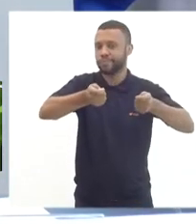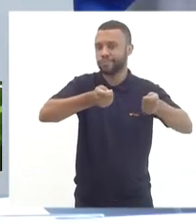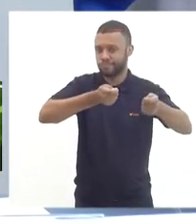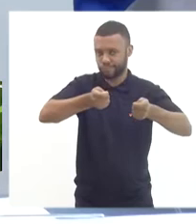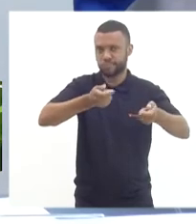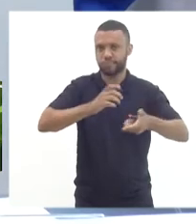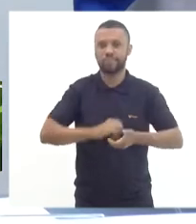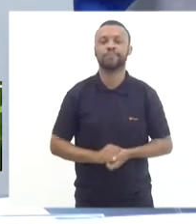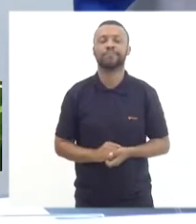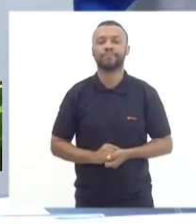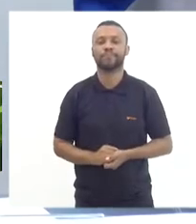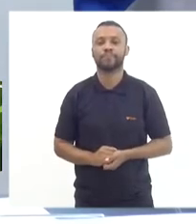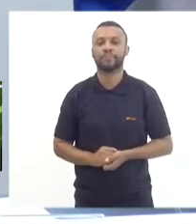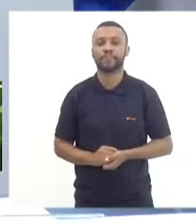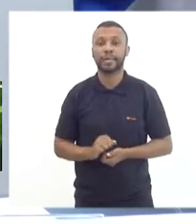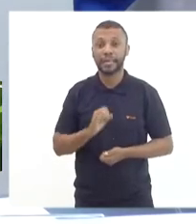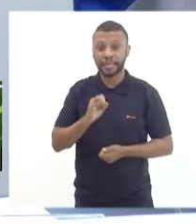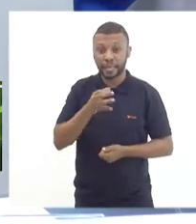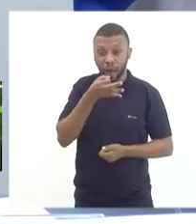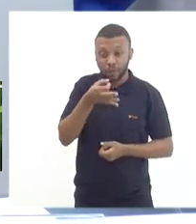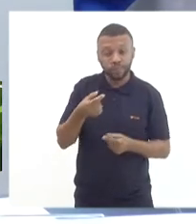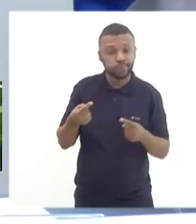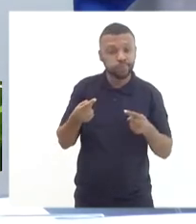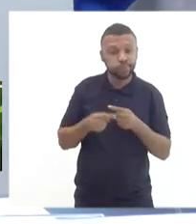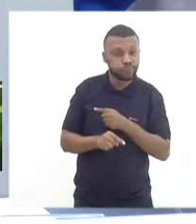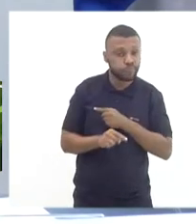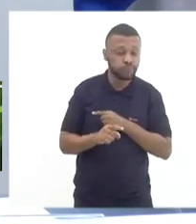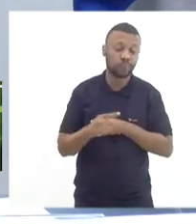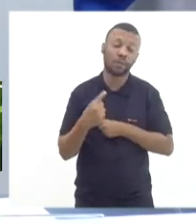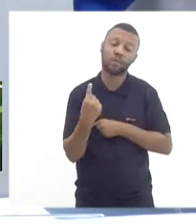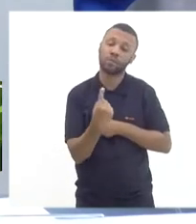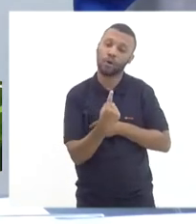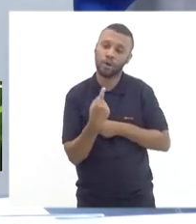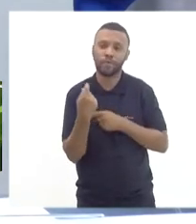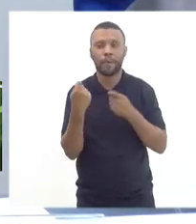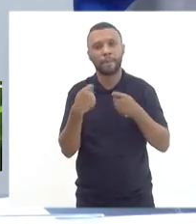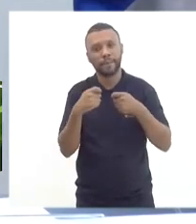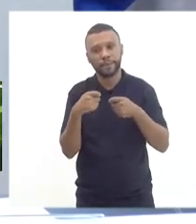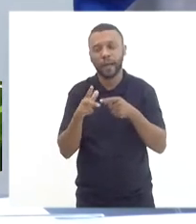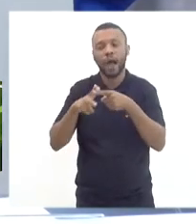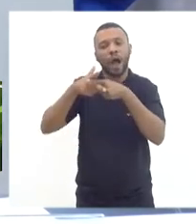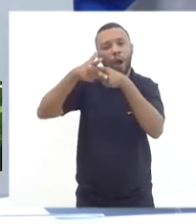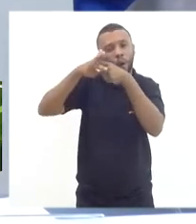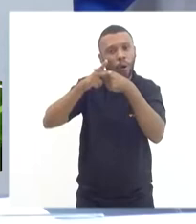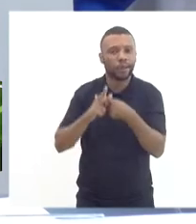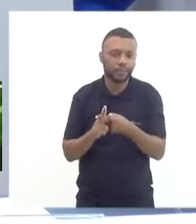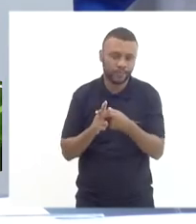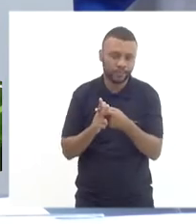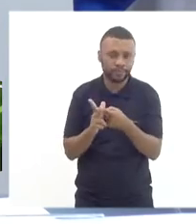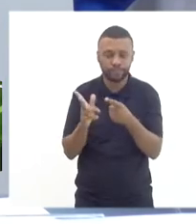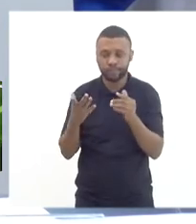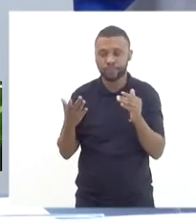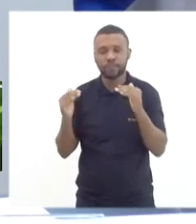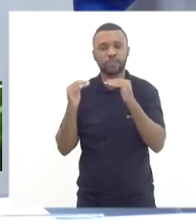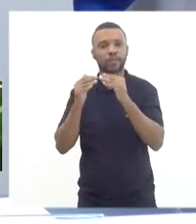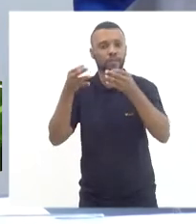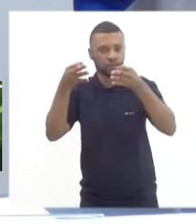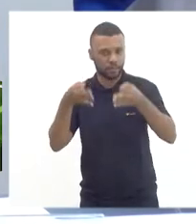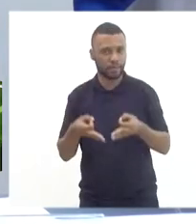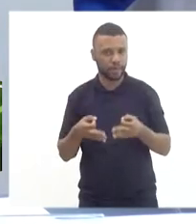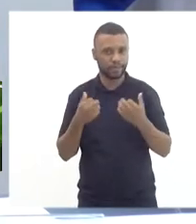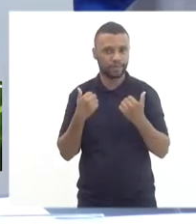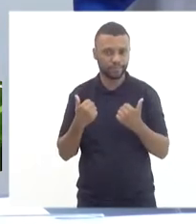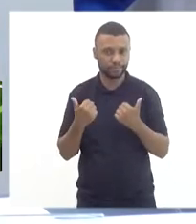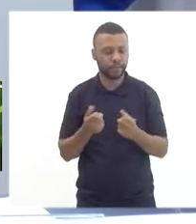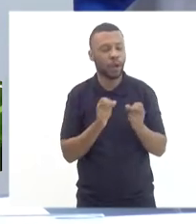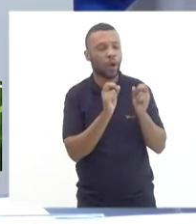Se a visão estiver diferente disso, a gente vai fazer a devida correção, porque tem que ser essa. Ok,